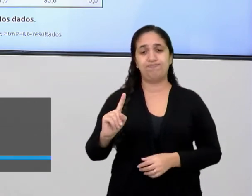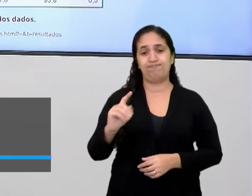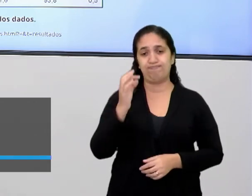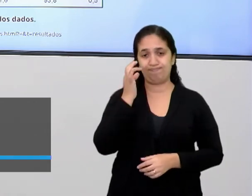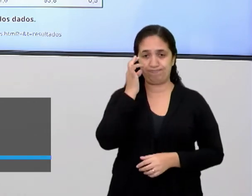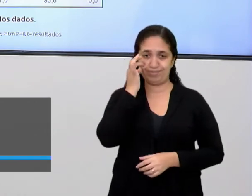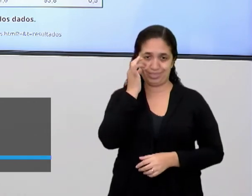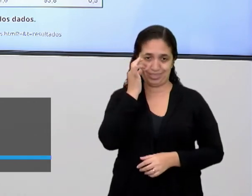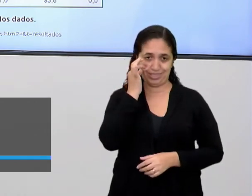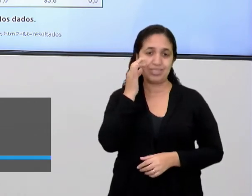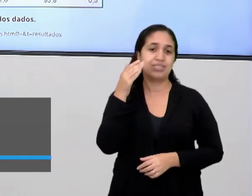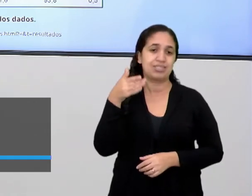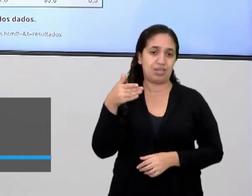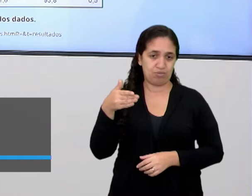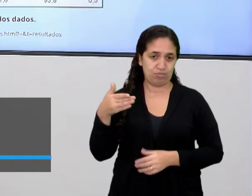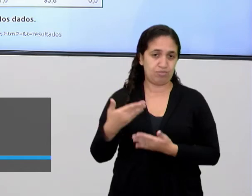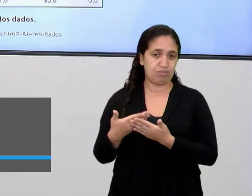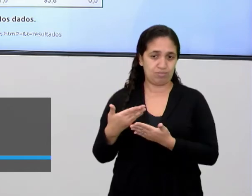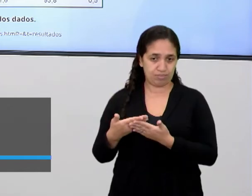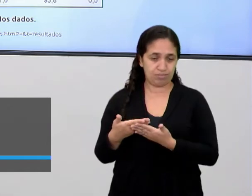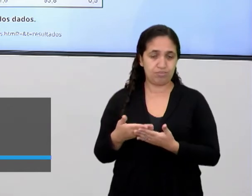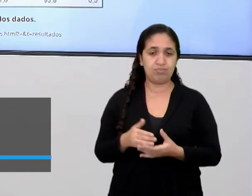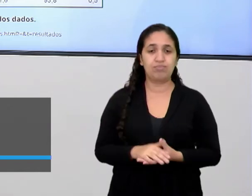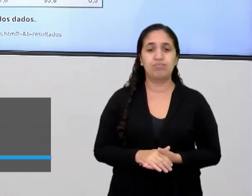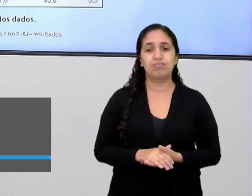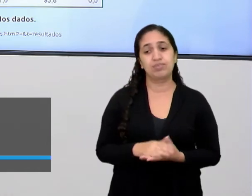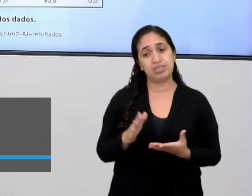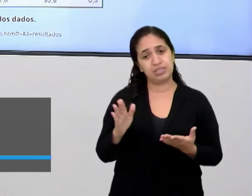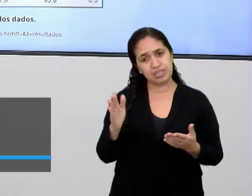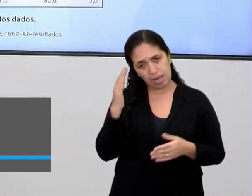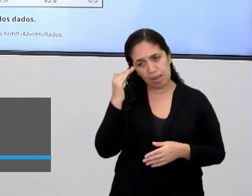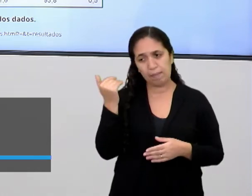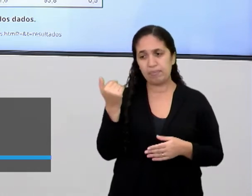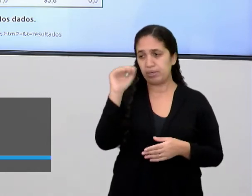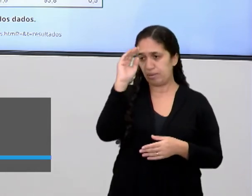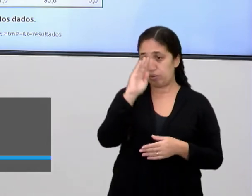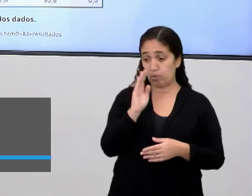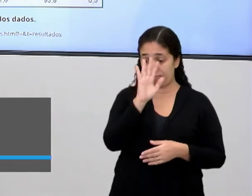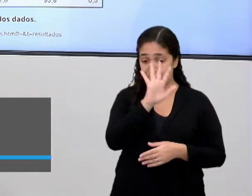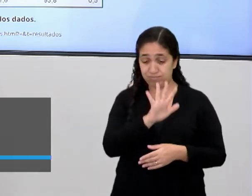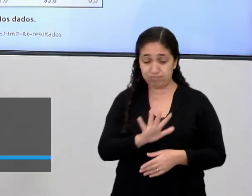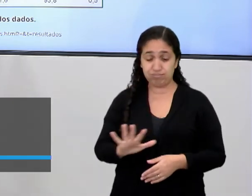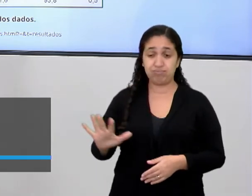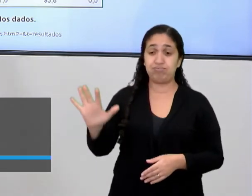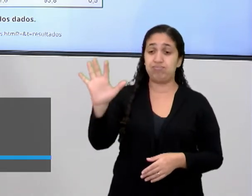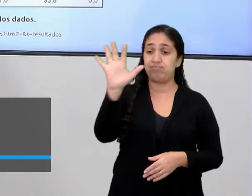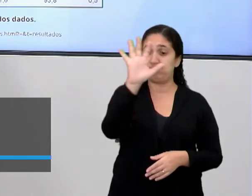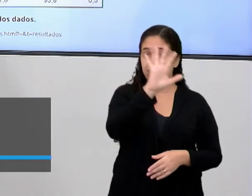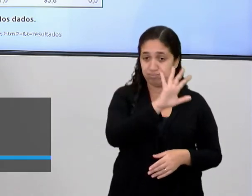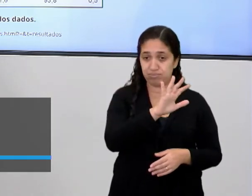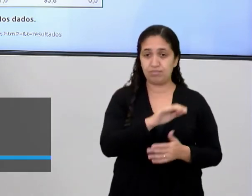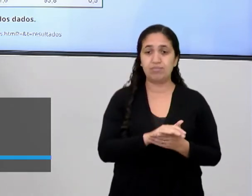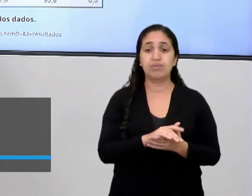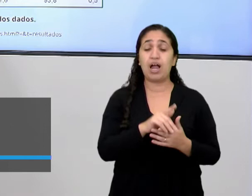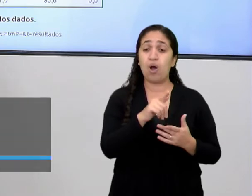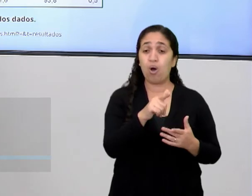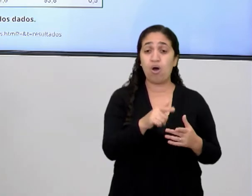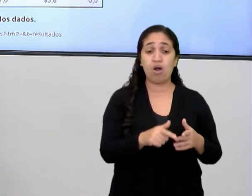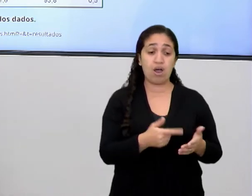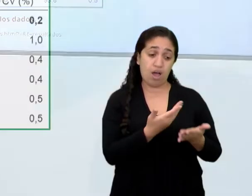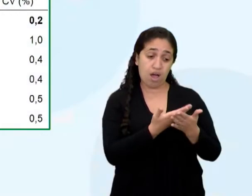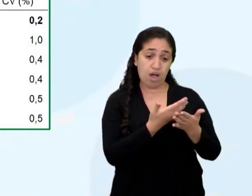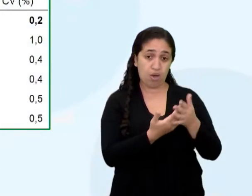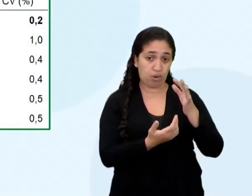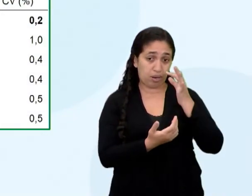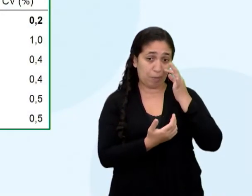de forma presencial, considerando todo o Brasil, né? É muito pouco. As aulas presenciais